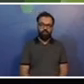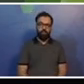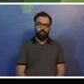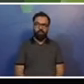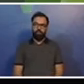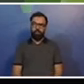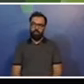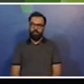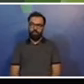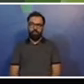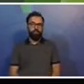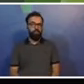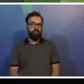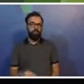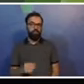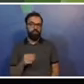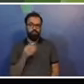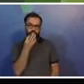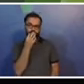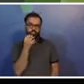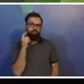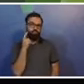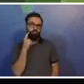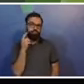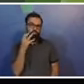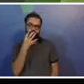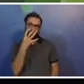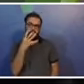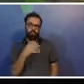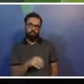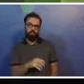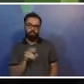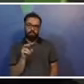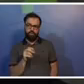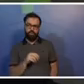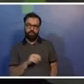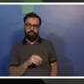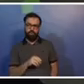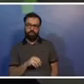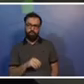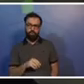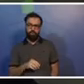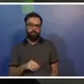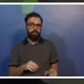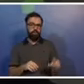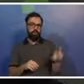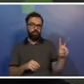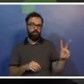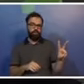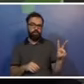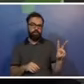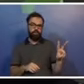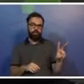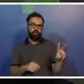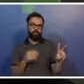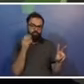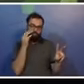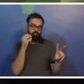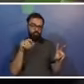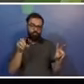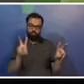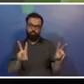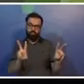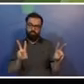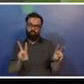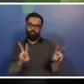aqueles pacotinhos de chiclete lá que vem 2 chicletes, certo? Então eu tenho um pacotinho com 2 chicletes aqui e outro pacotinho com